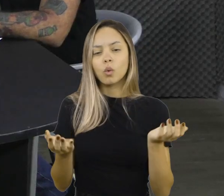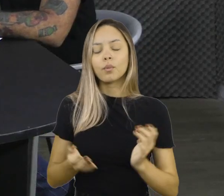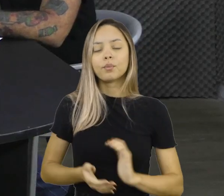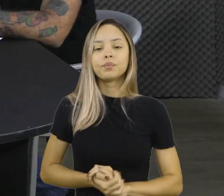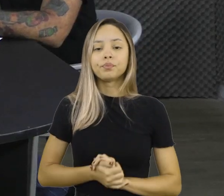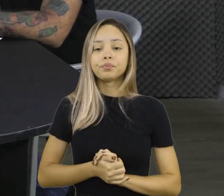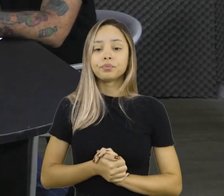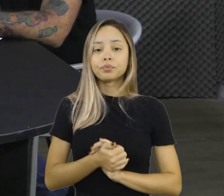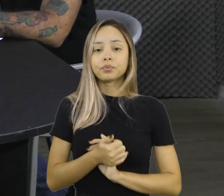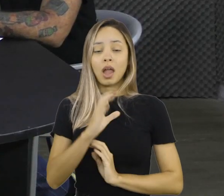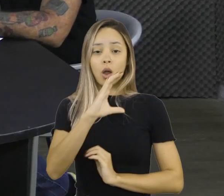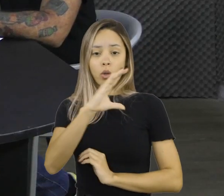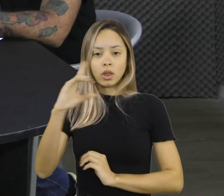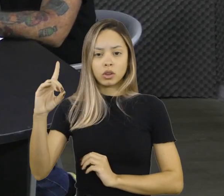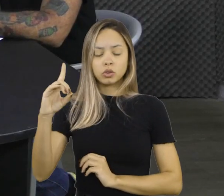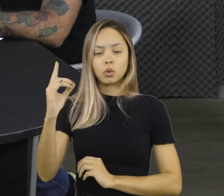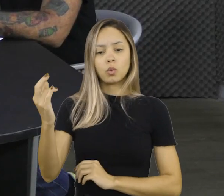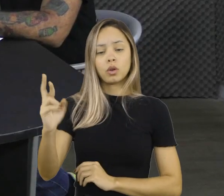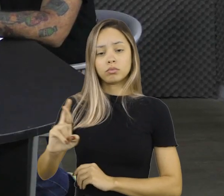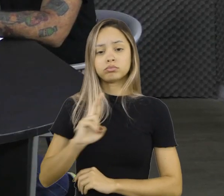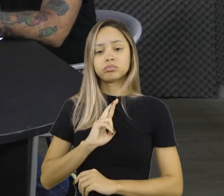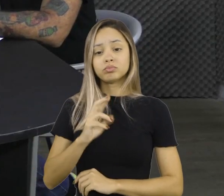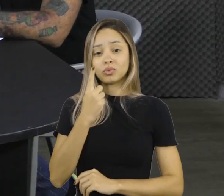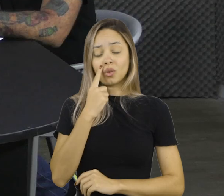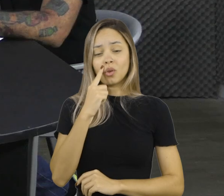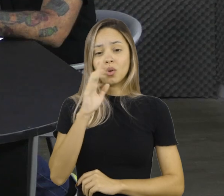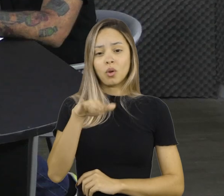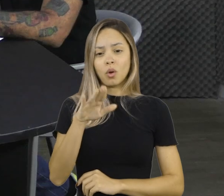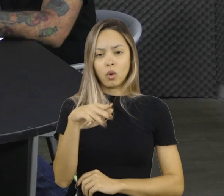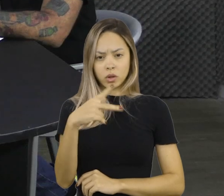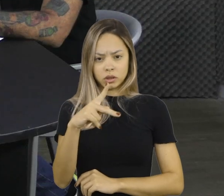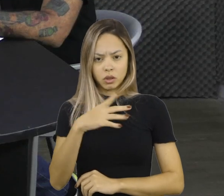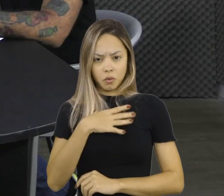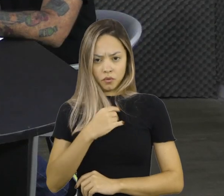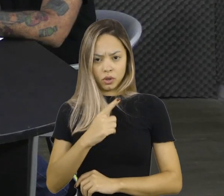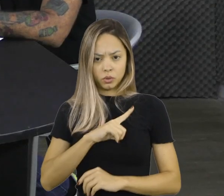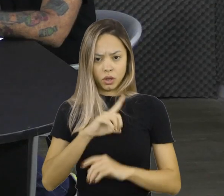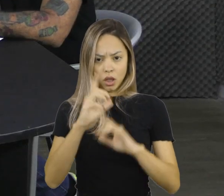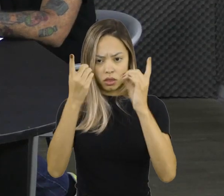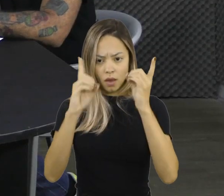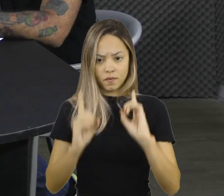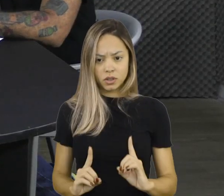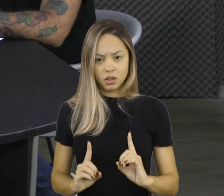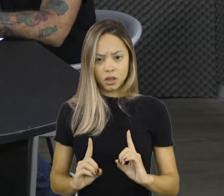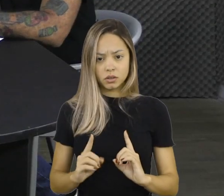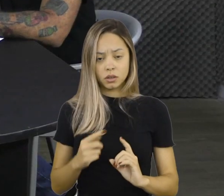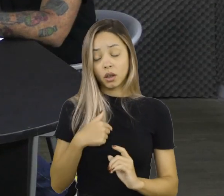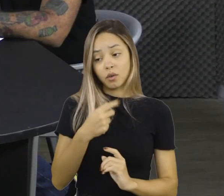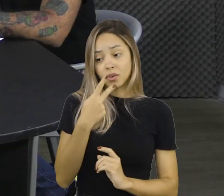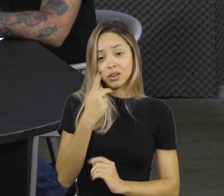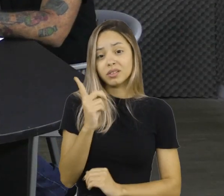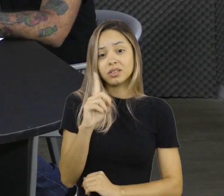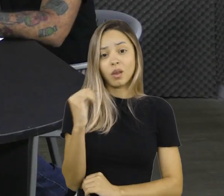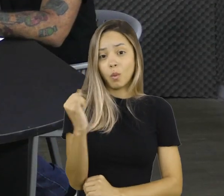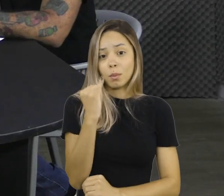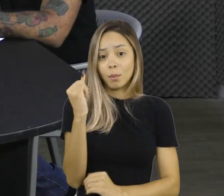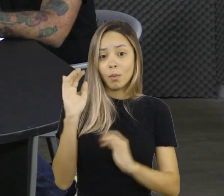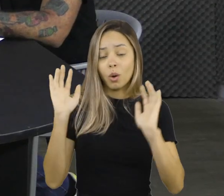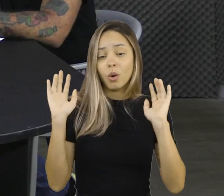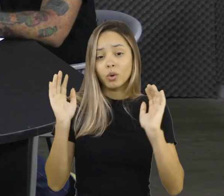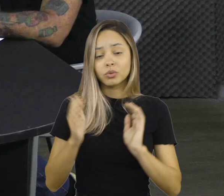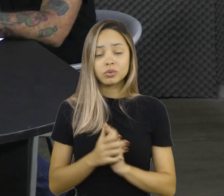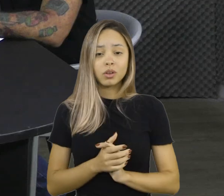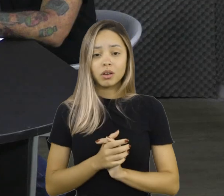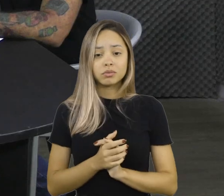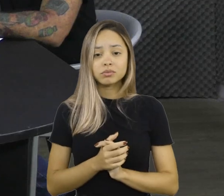aí a pessoa coordenadora que tava comigo ela virou assim e fiz assim mas mas seu filho tem deficiência eu disse não importa não importa Essa não